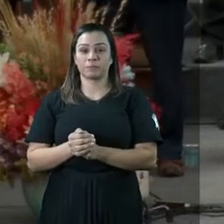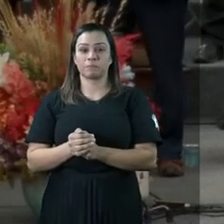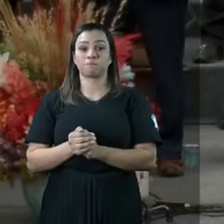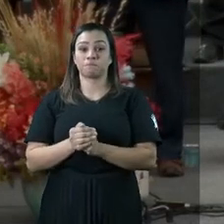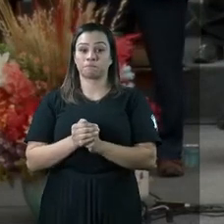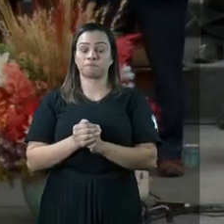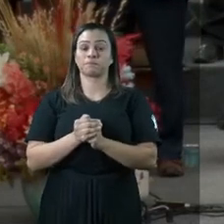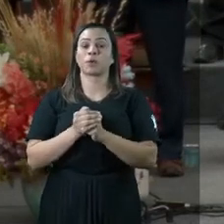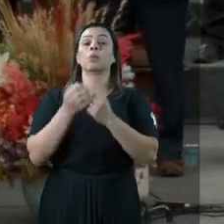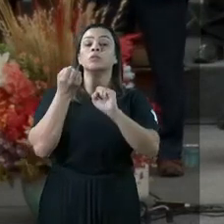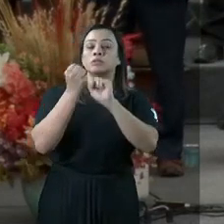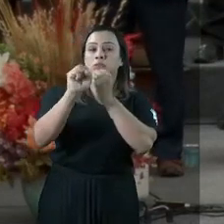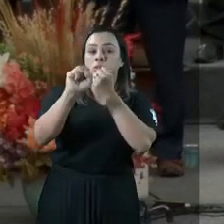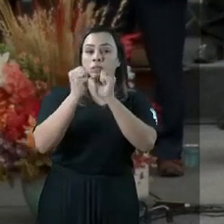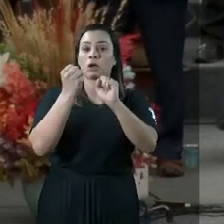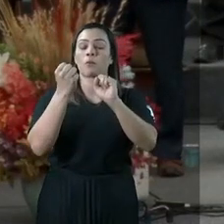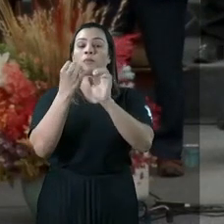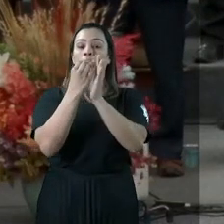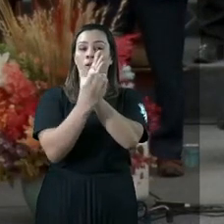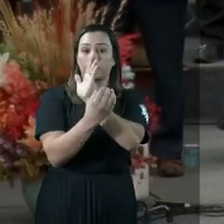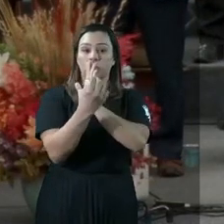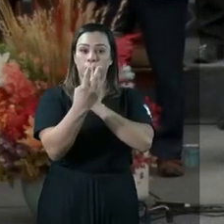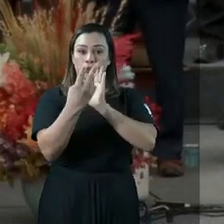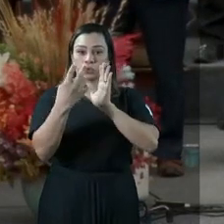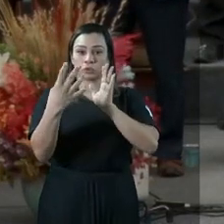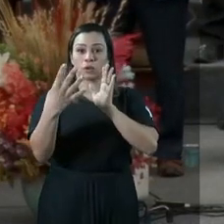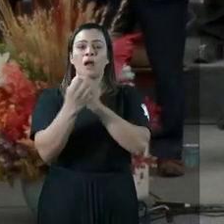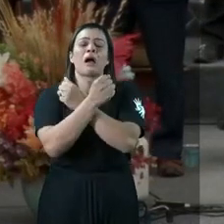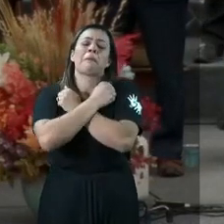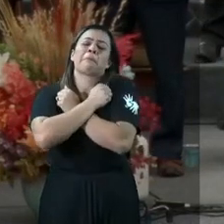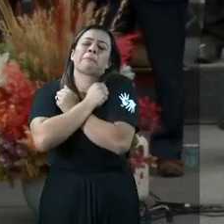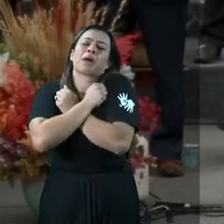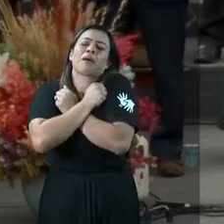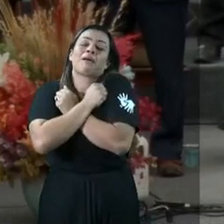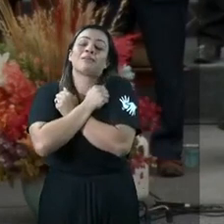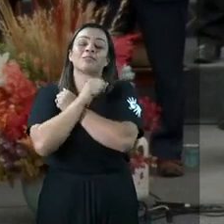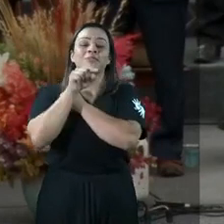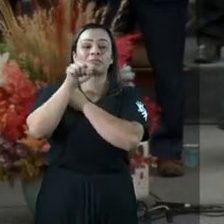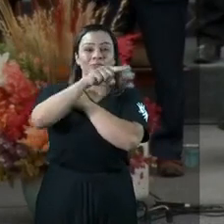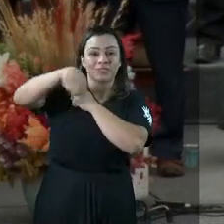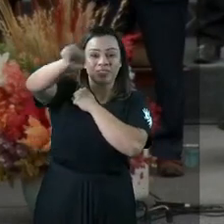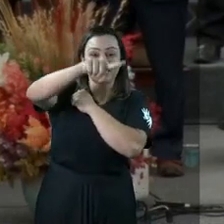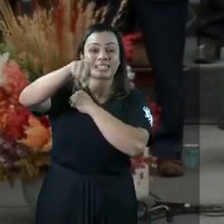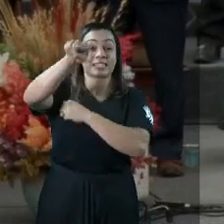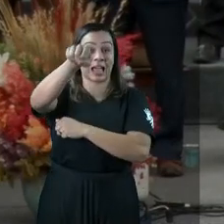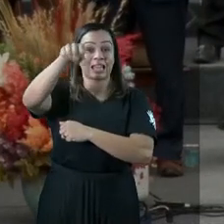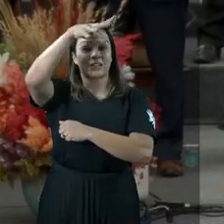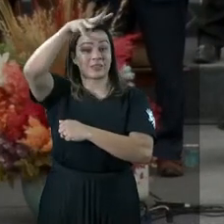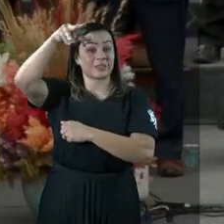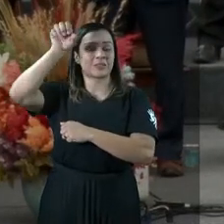Salmo de número 24. Um abraço a todos os irmãos do Mato Grosso do Sul, em especial a minha esposa que nos acompanha e intercede por